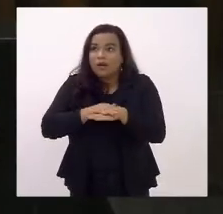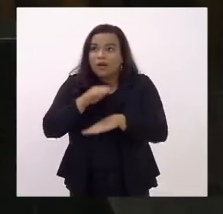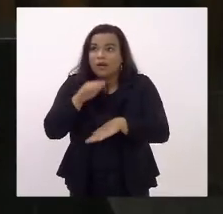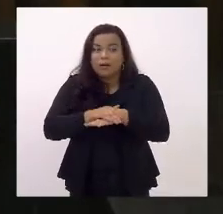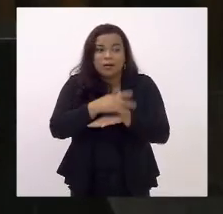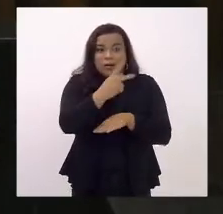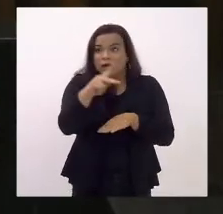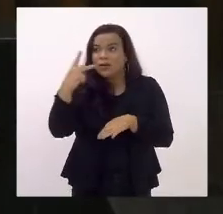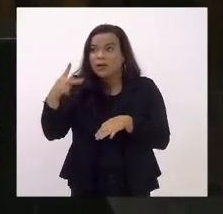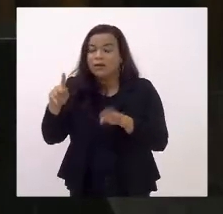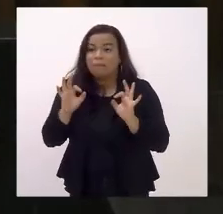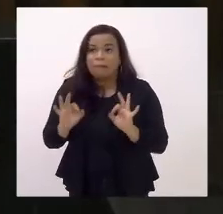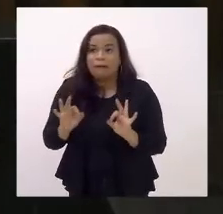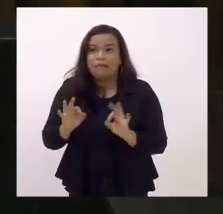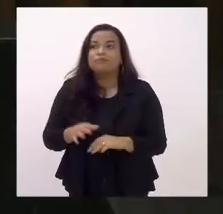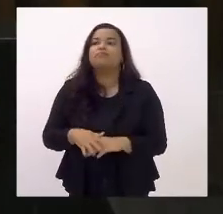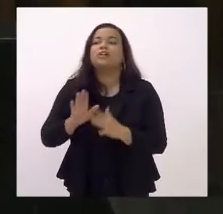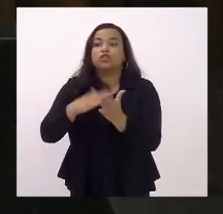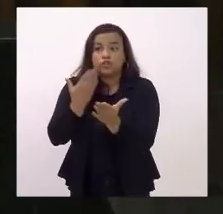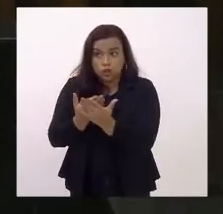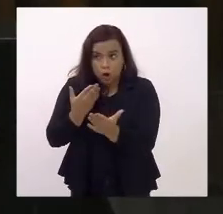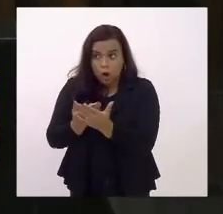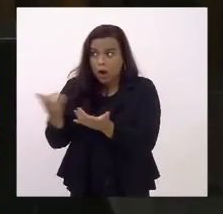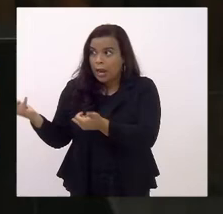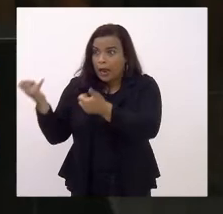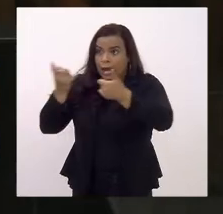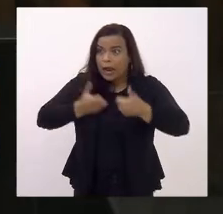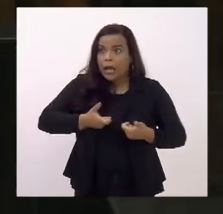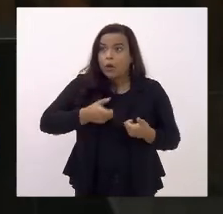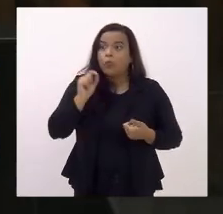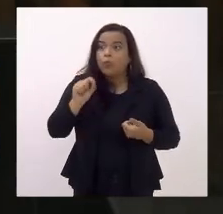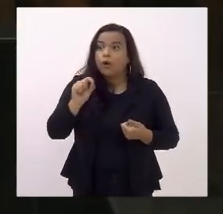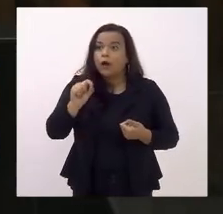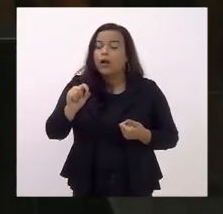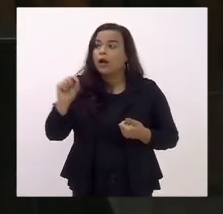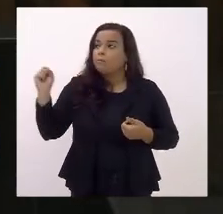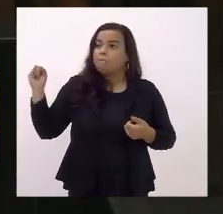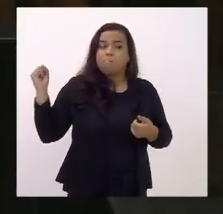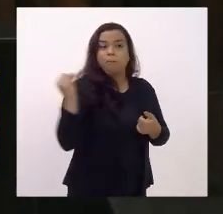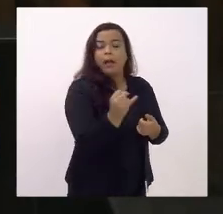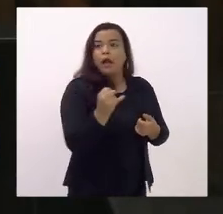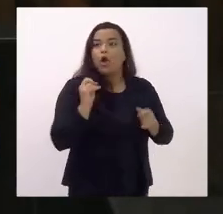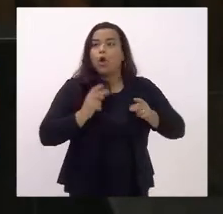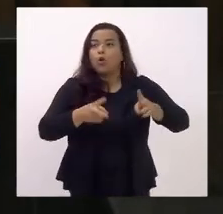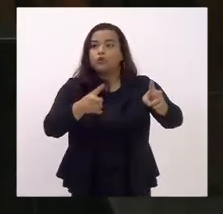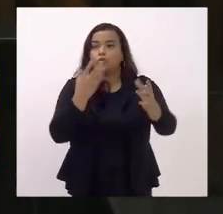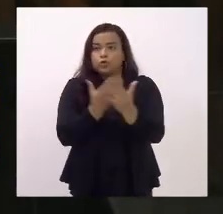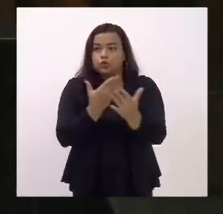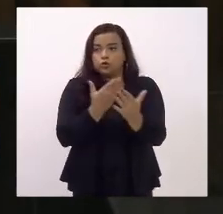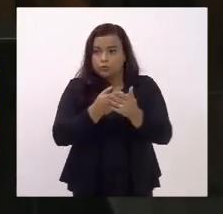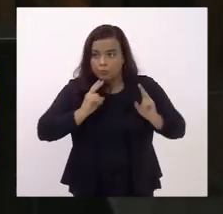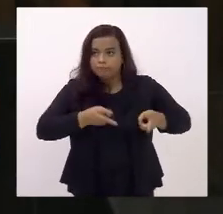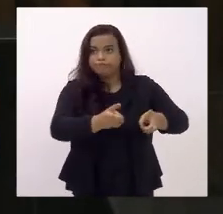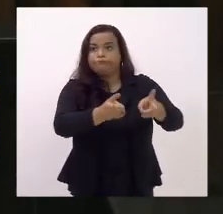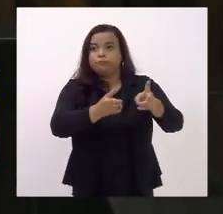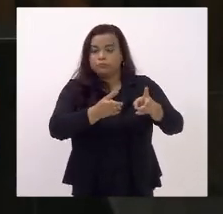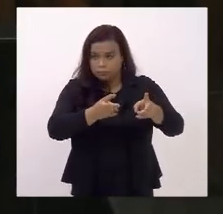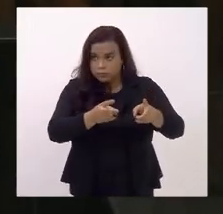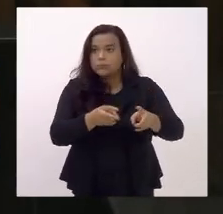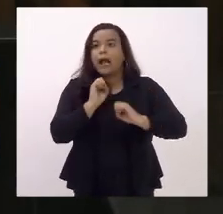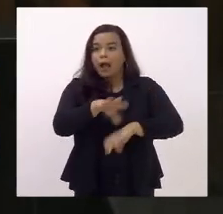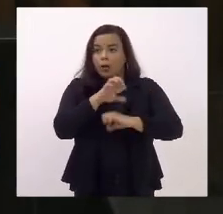As escolas foram orientadas a continuar funcionando, o que a gente acha que, sendo possível, é importante para acolher esses